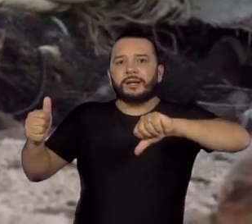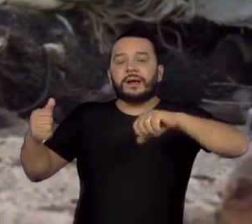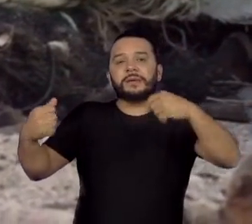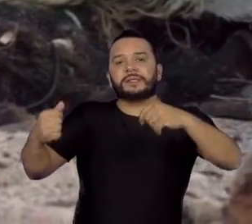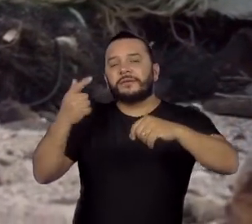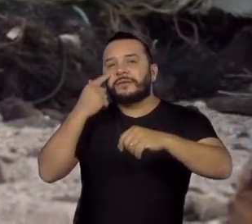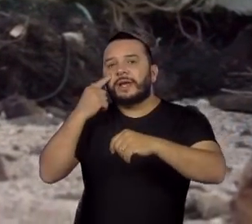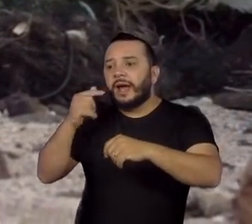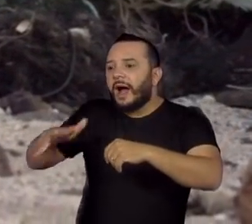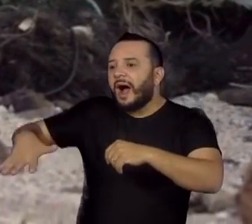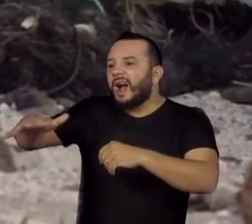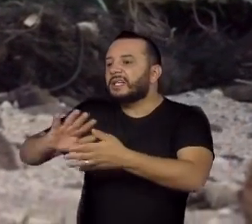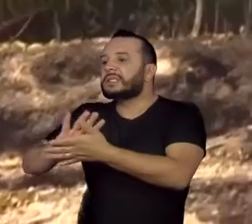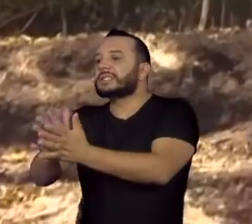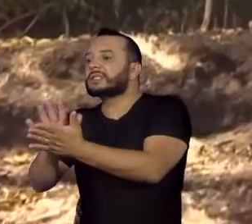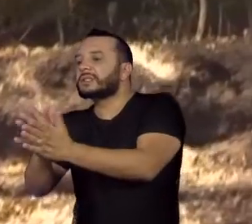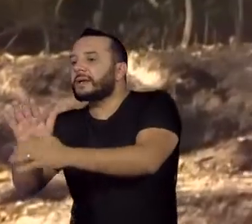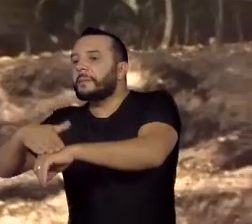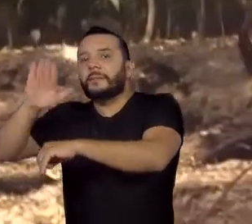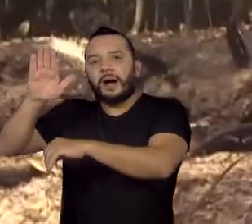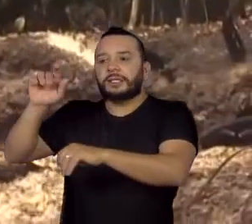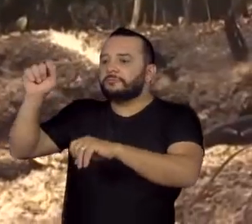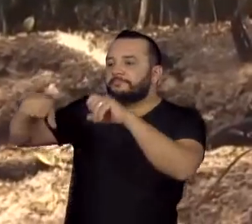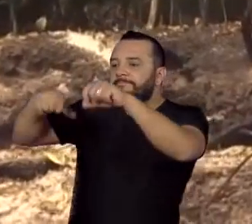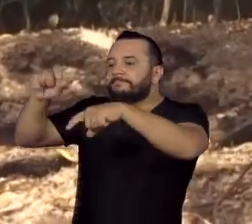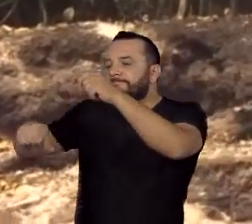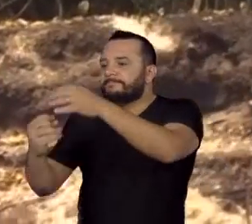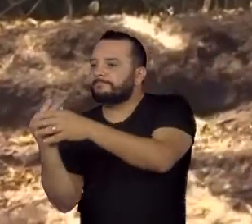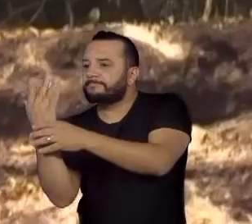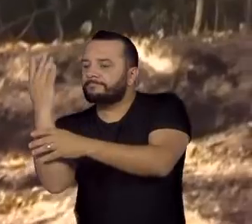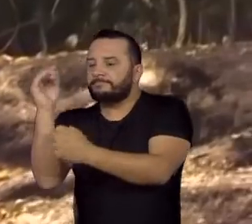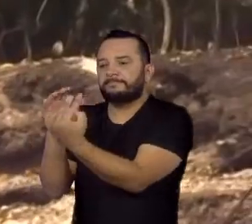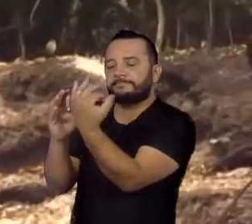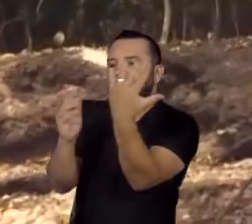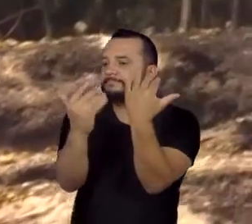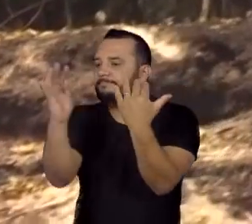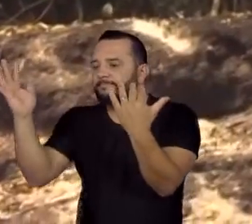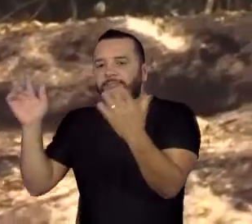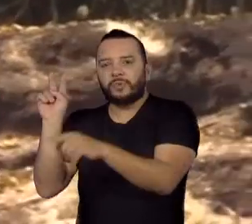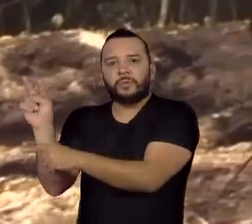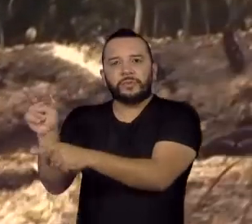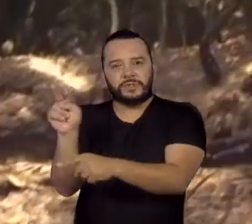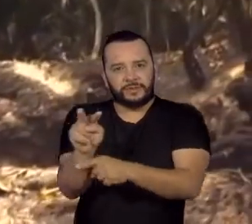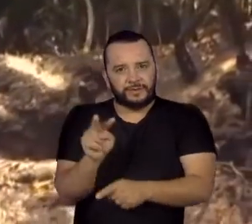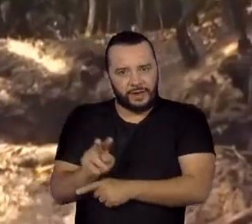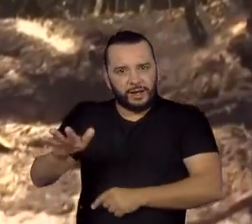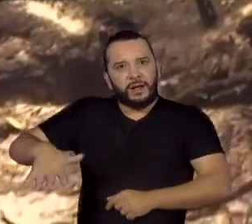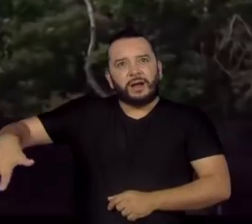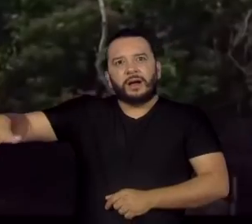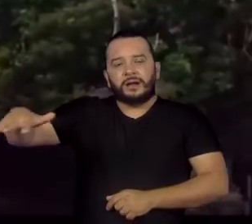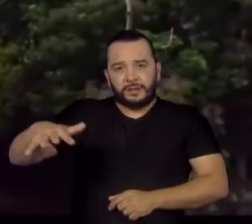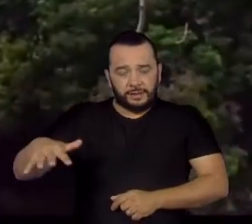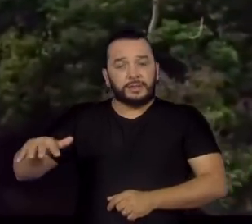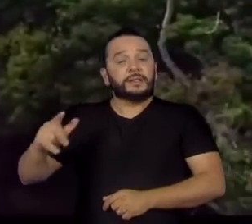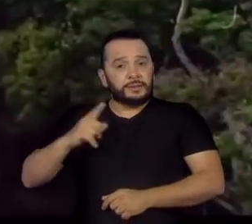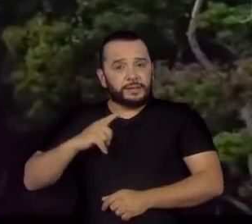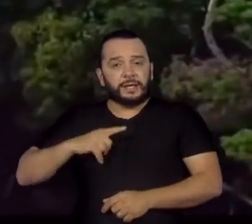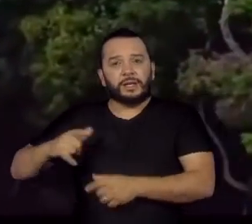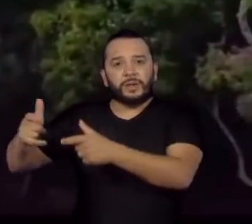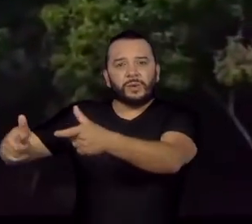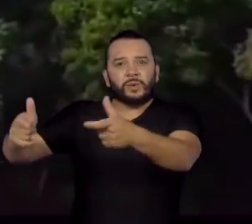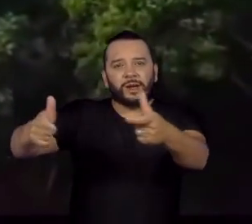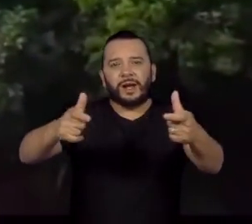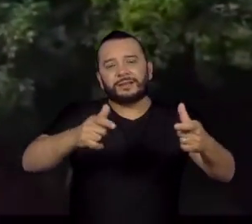mais vulneráveis para conservar e até recuperar biomas considerados